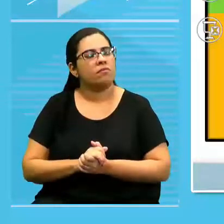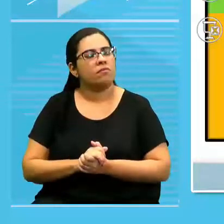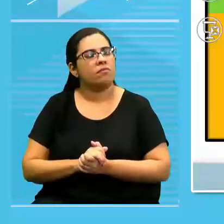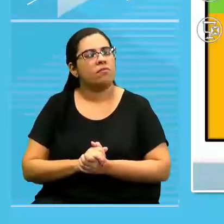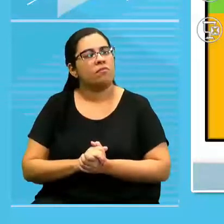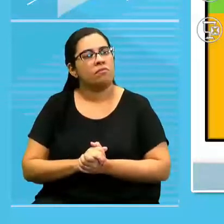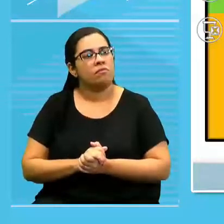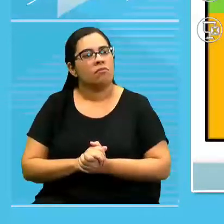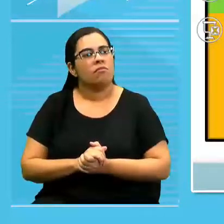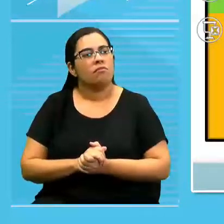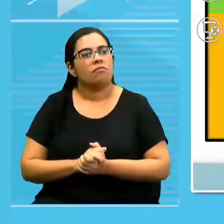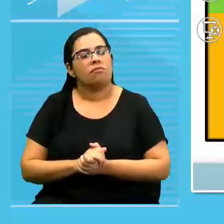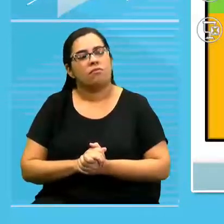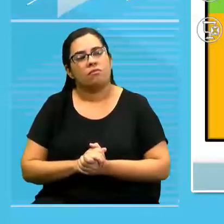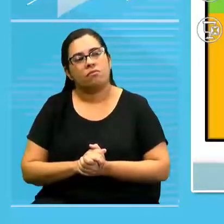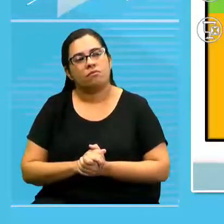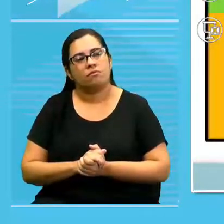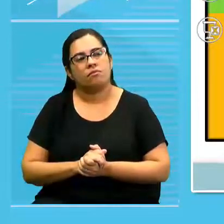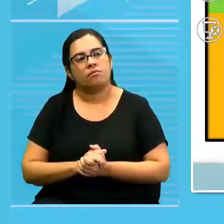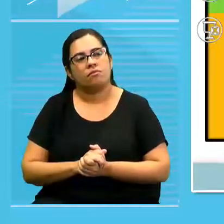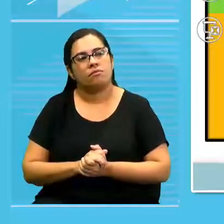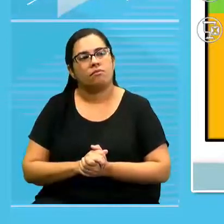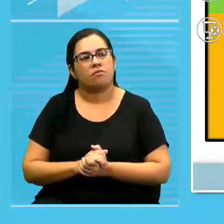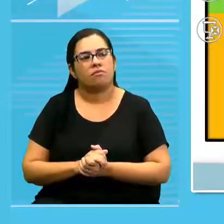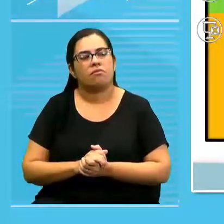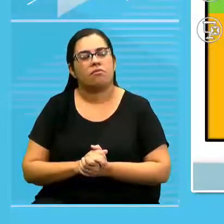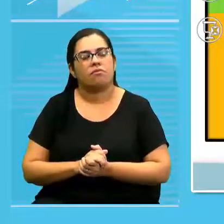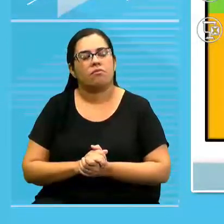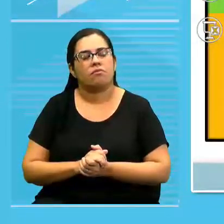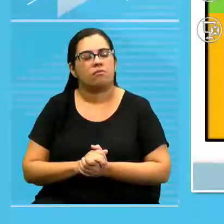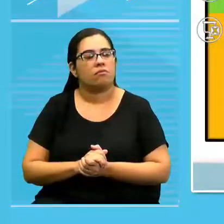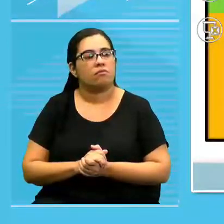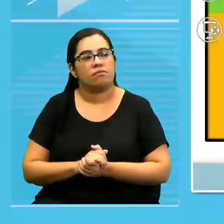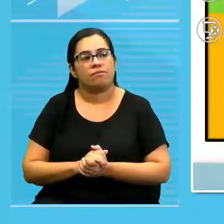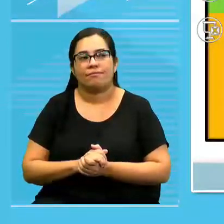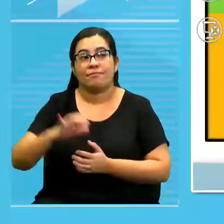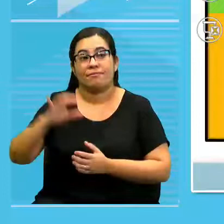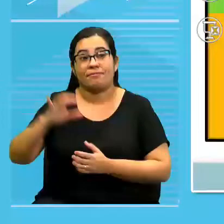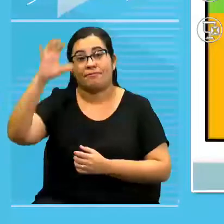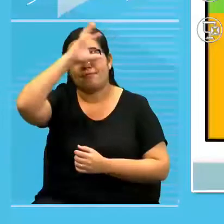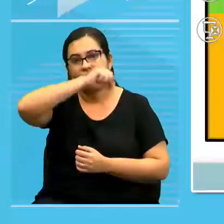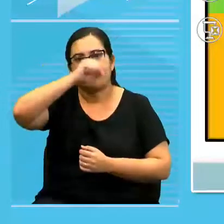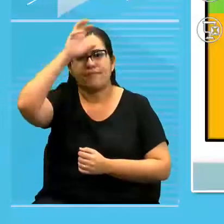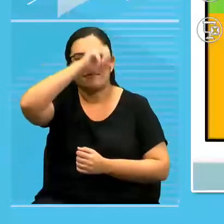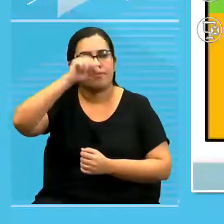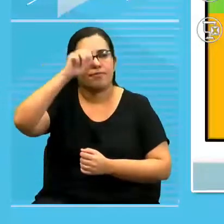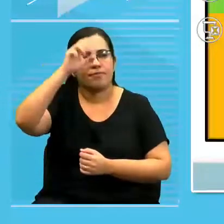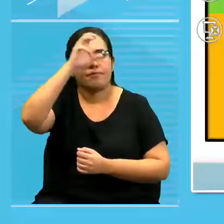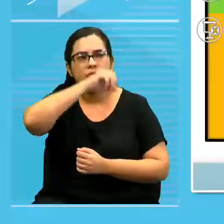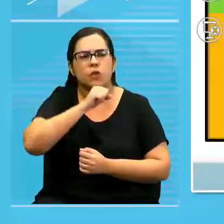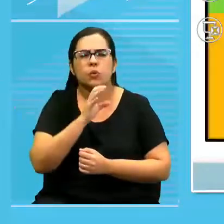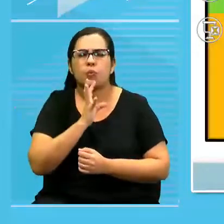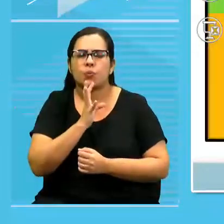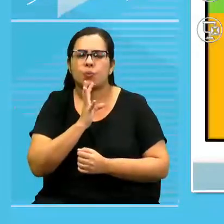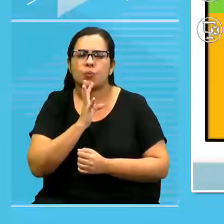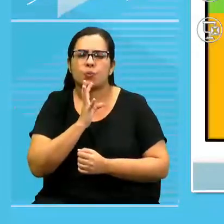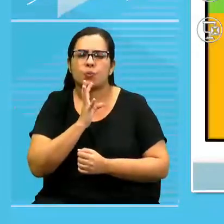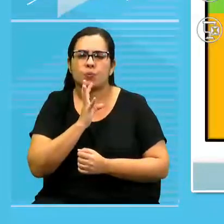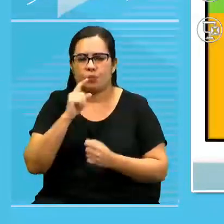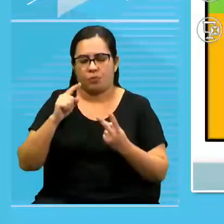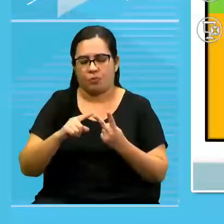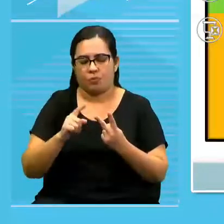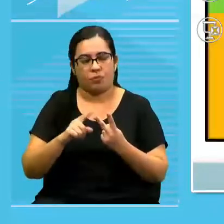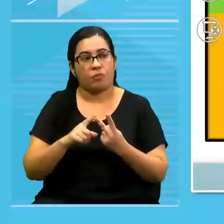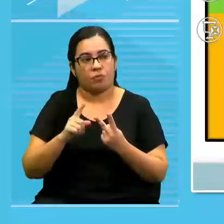canetinha é aprender a conhecer o segundo Pilar aprender